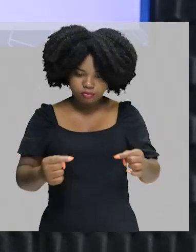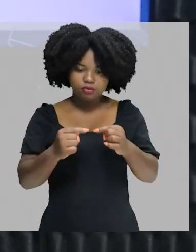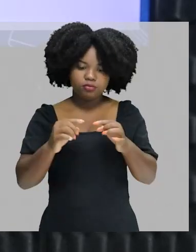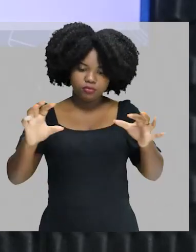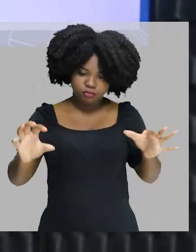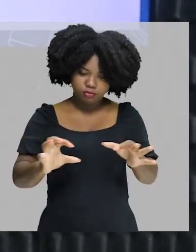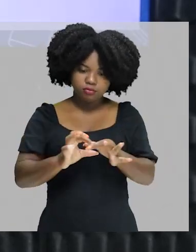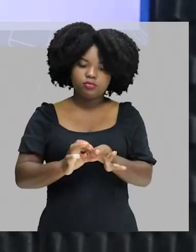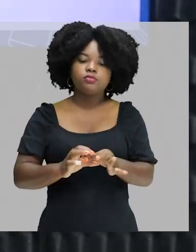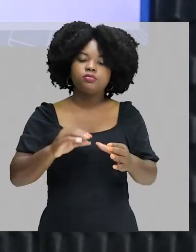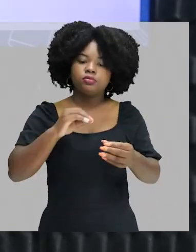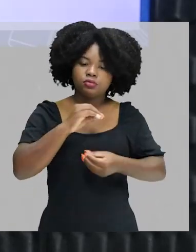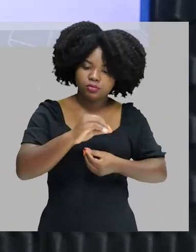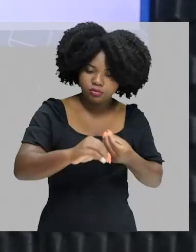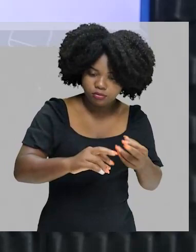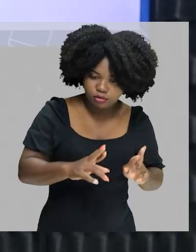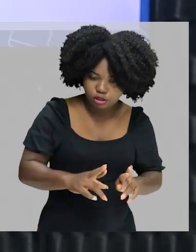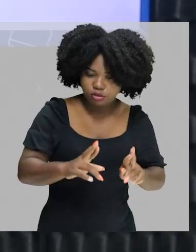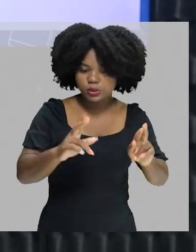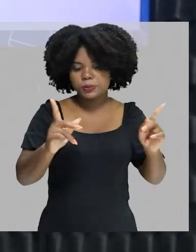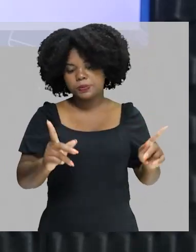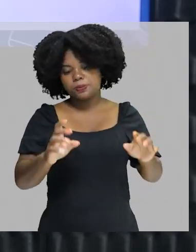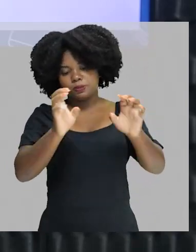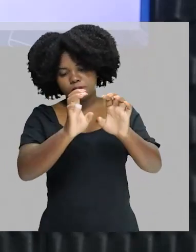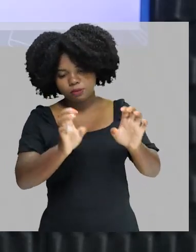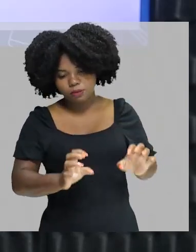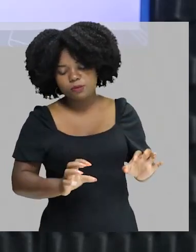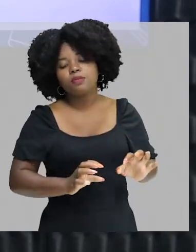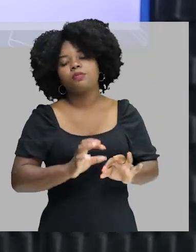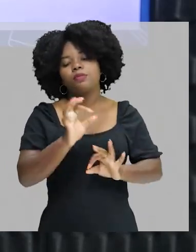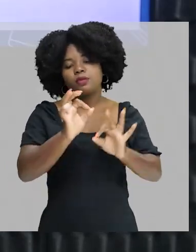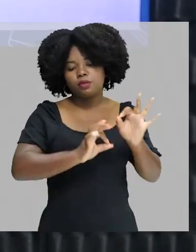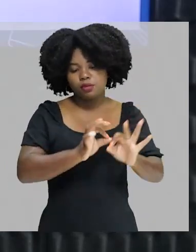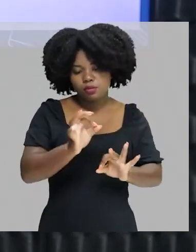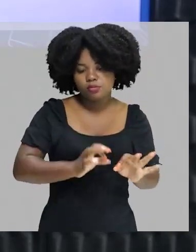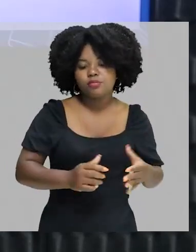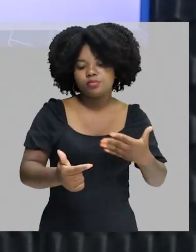há uma recombinação de suas partes, gerando uma